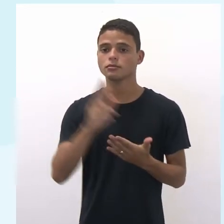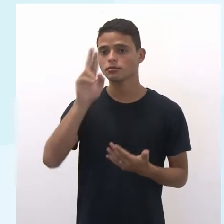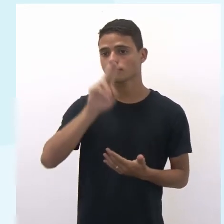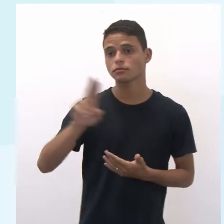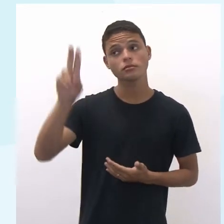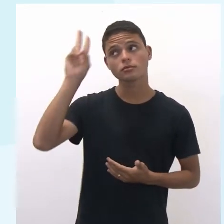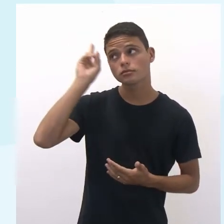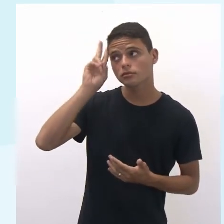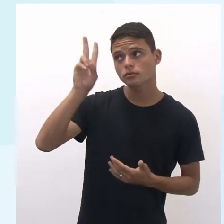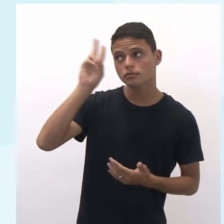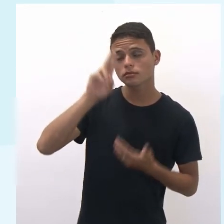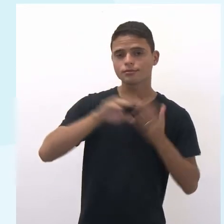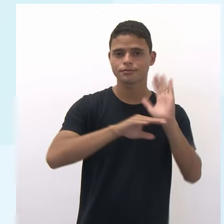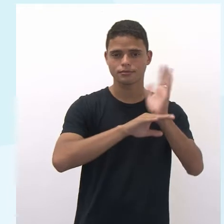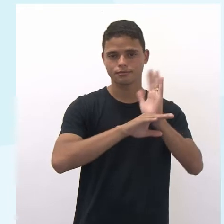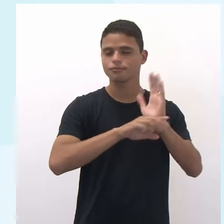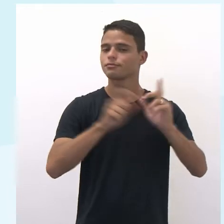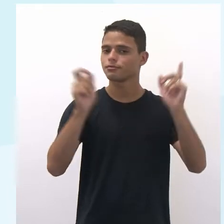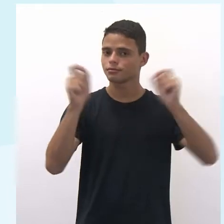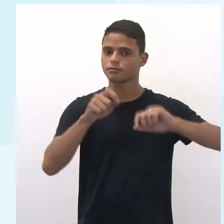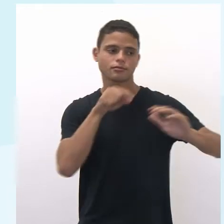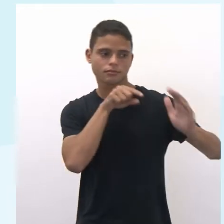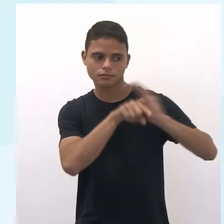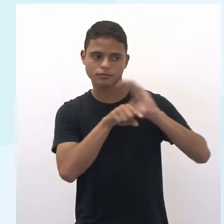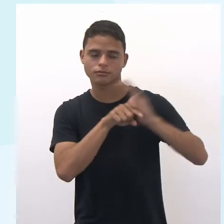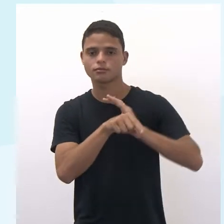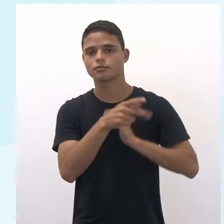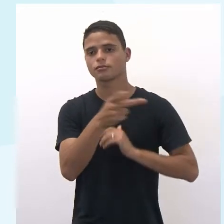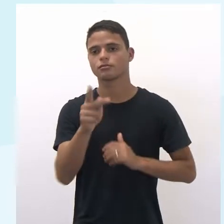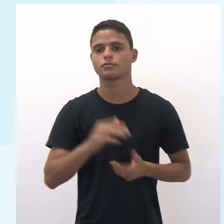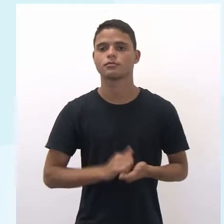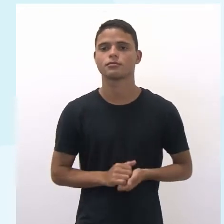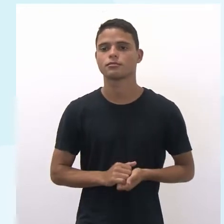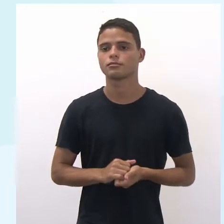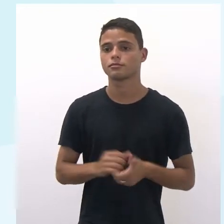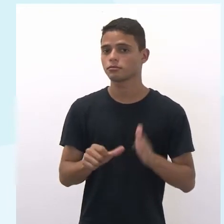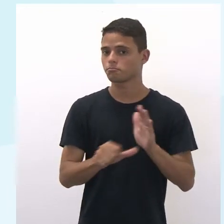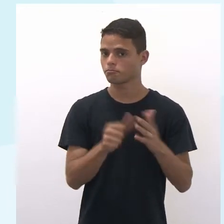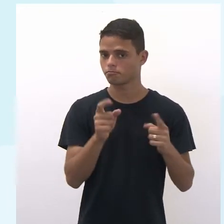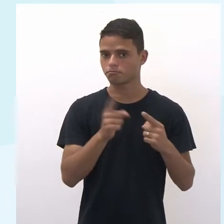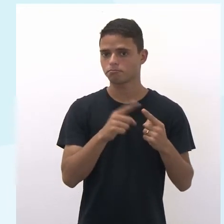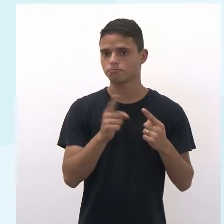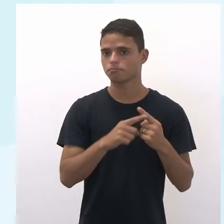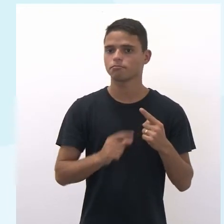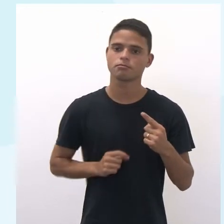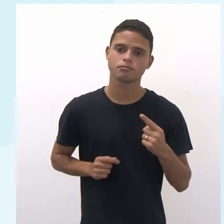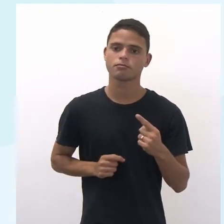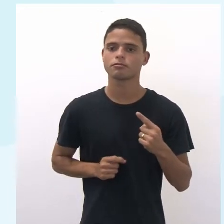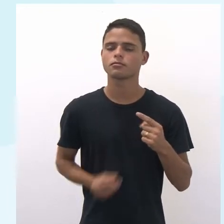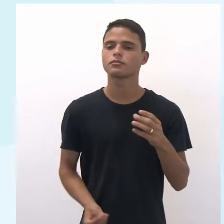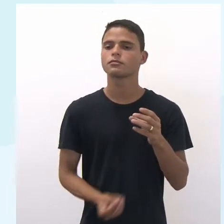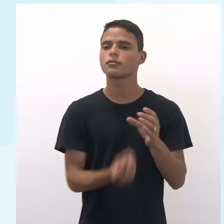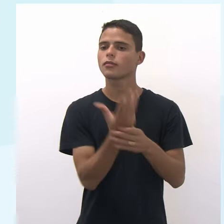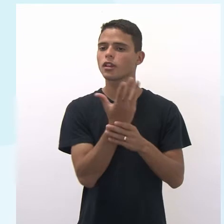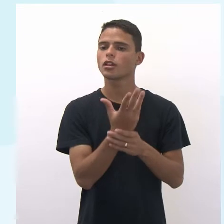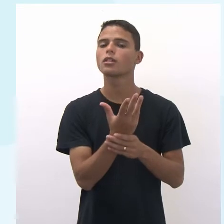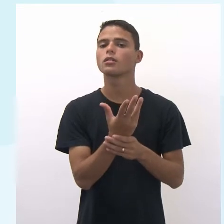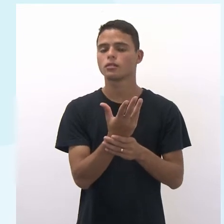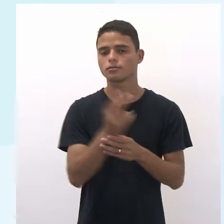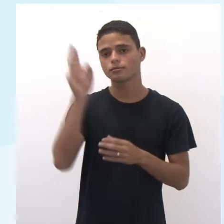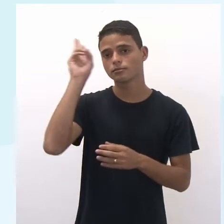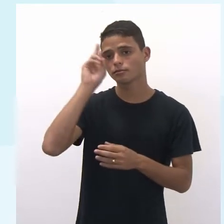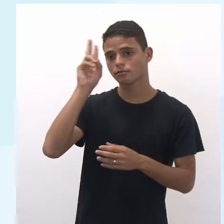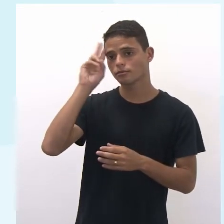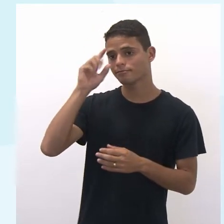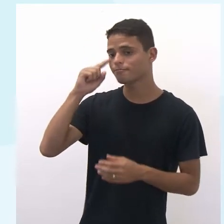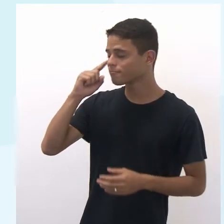do cinema e possam ser pesquisados por vocês. Então, primeiro a gente tem que entender a origem do cinema, por meio dos